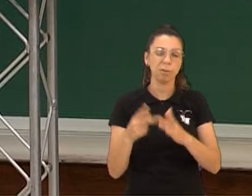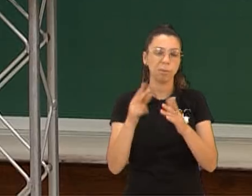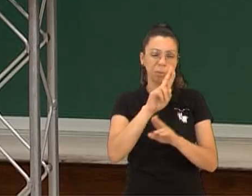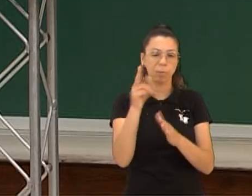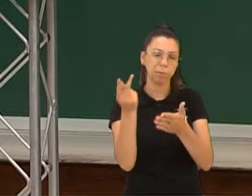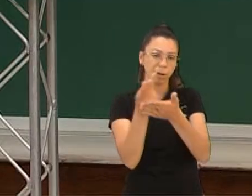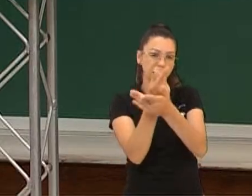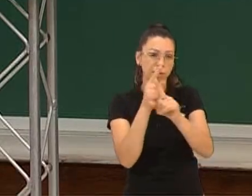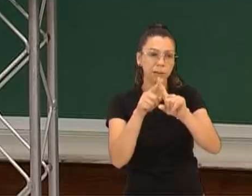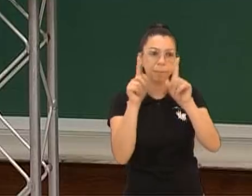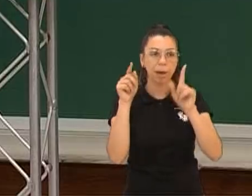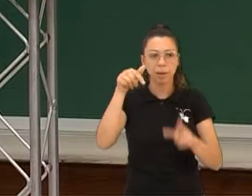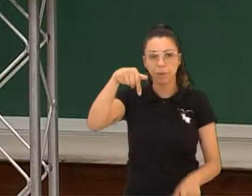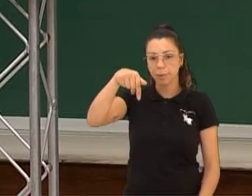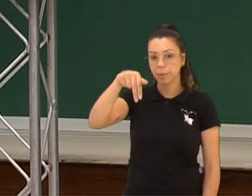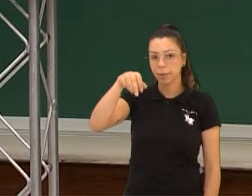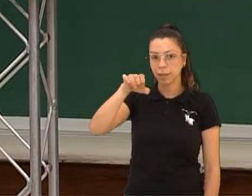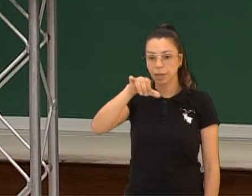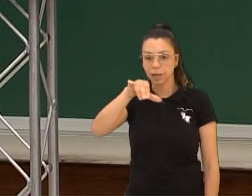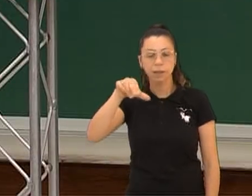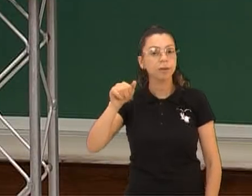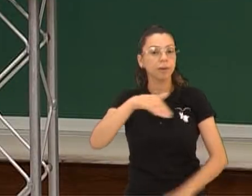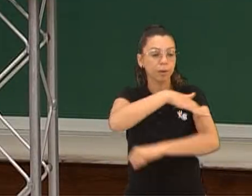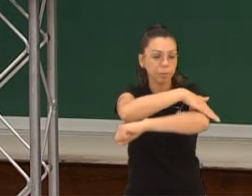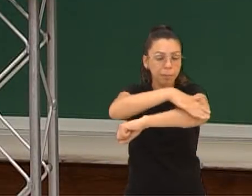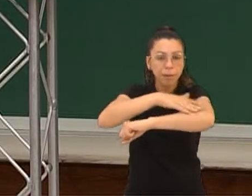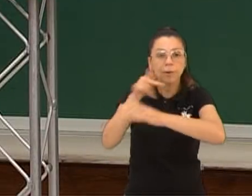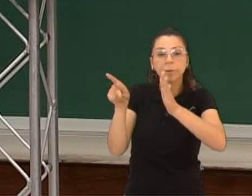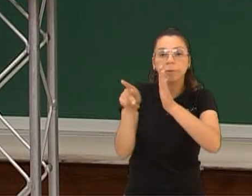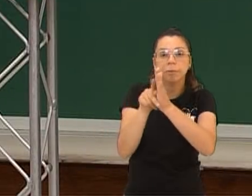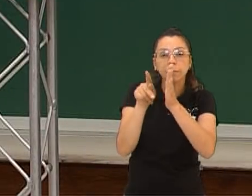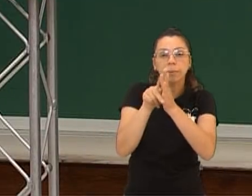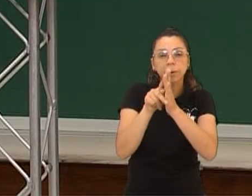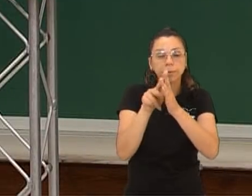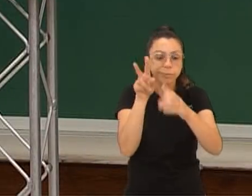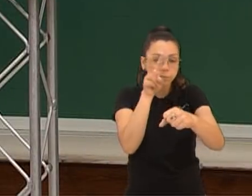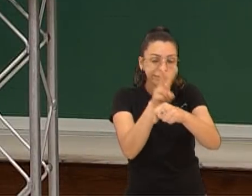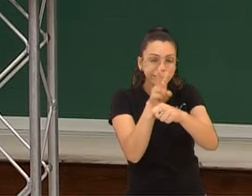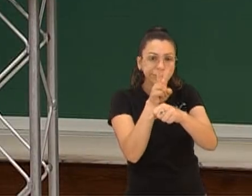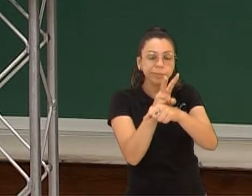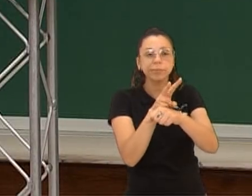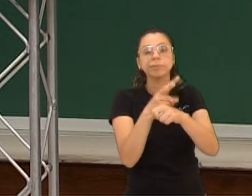Mas no Quênia são esses parques nacionais, né? Tão